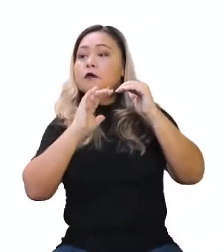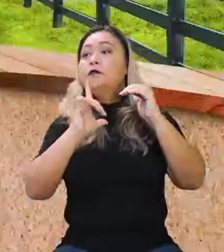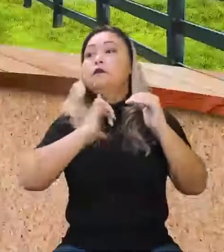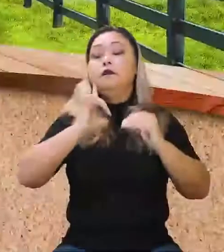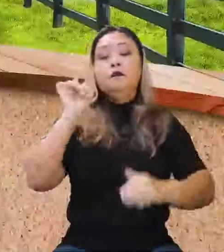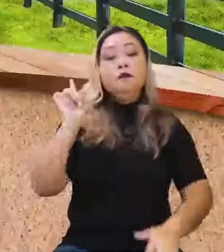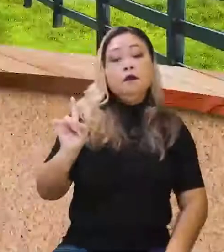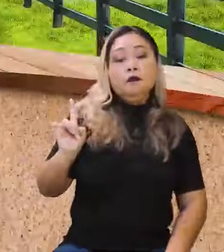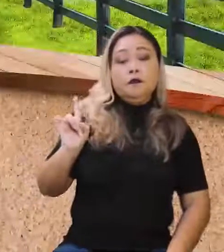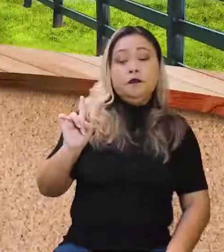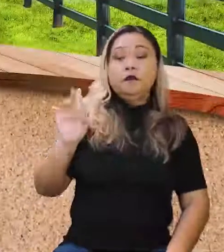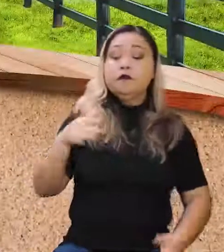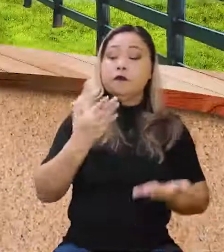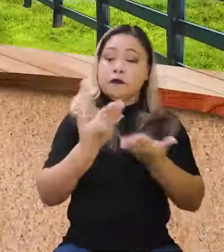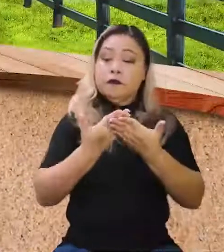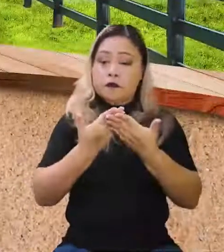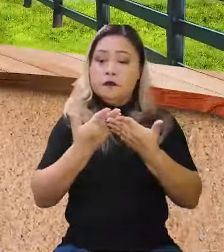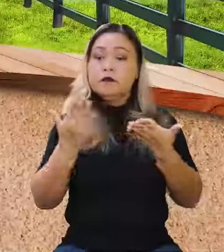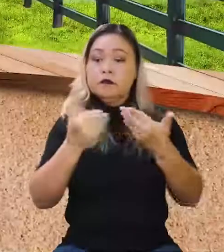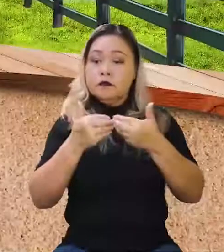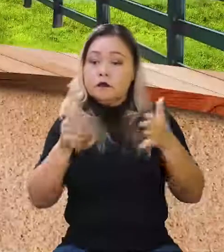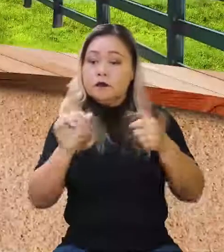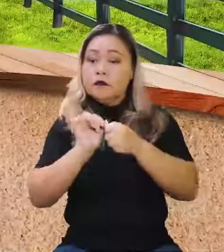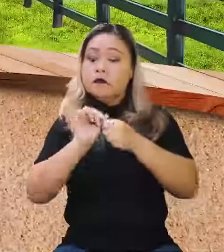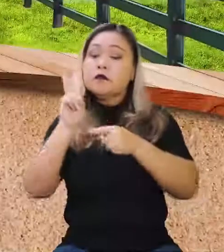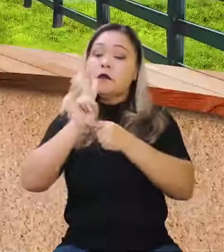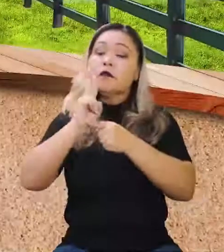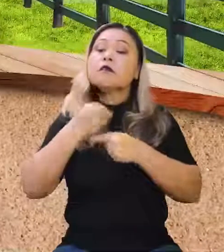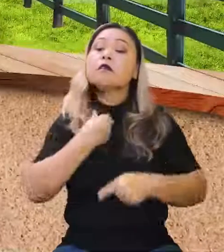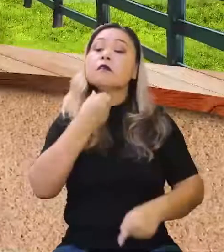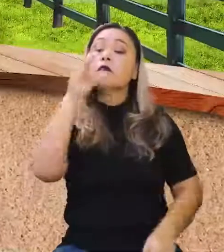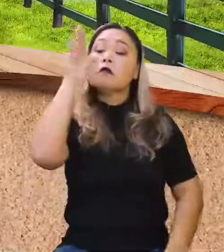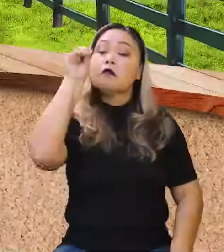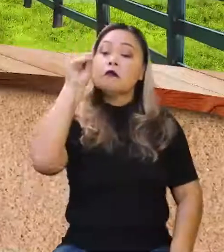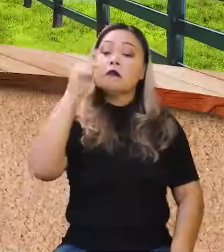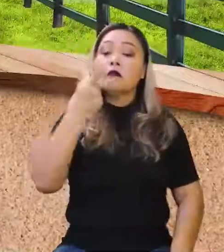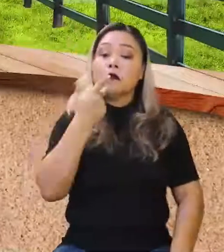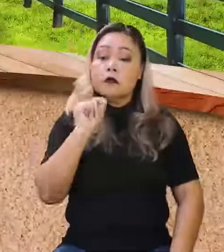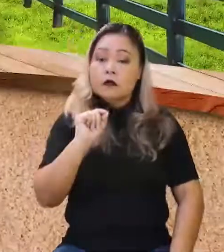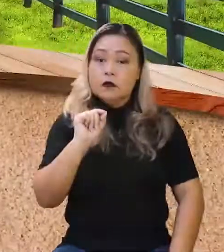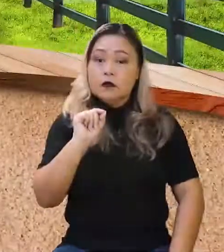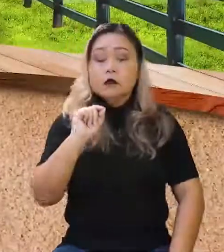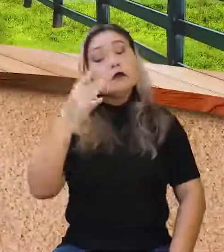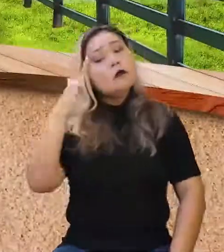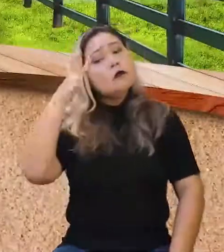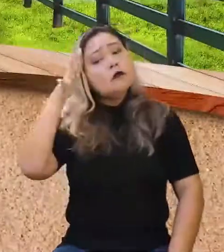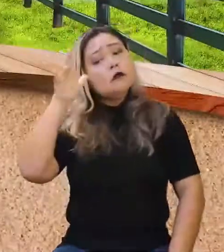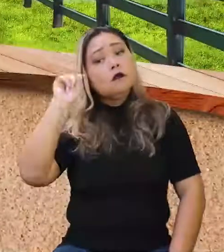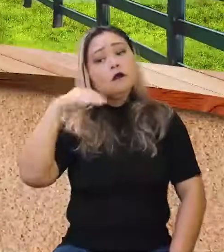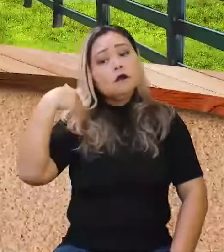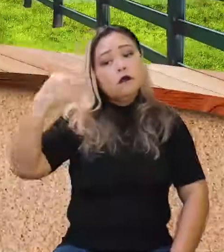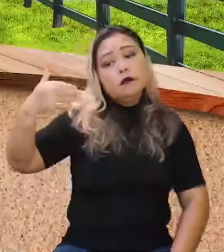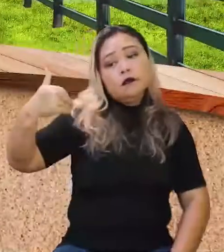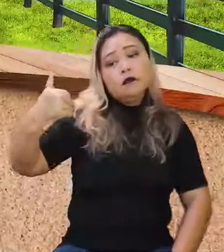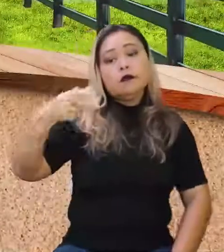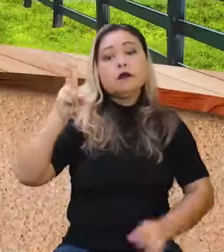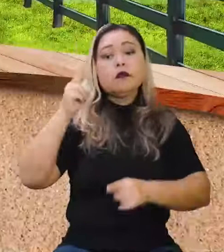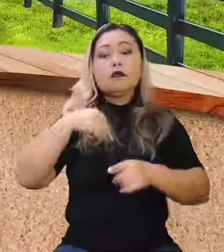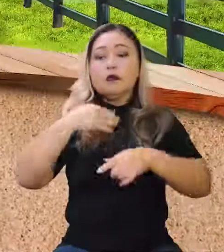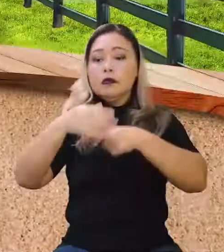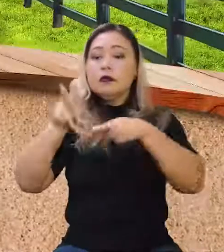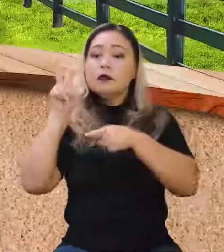na aula de hoje, nessa aula introdutória de criação de avestruz, nós vamos falar por cima os processos de